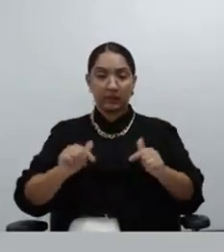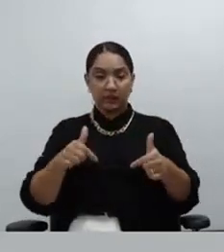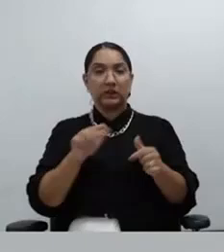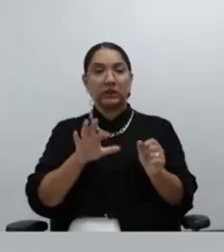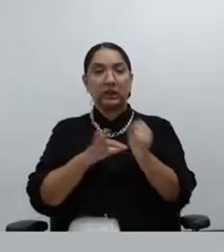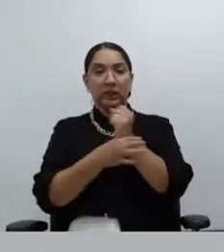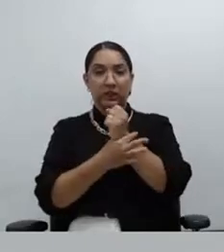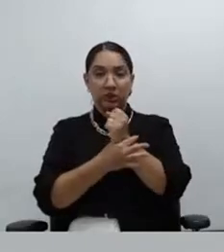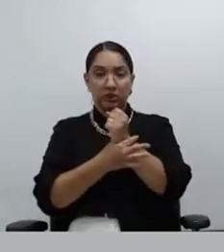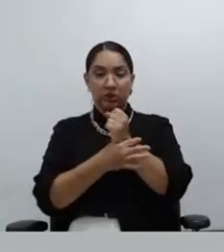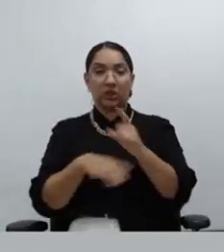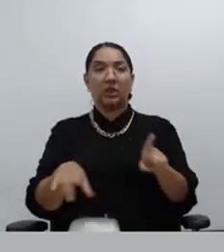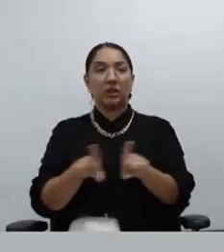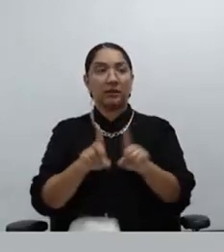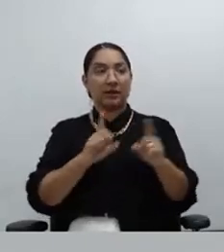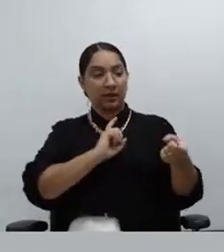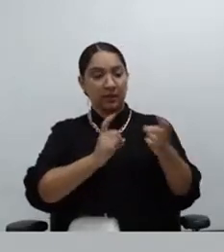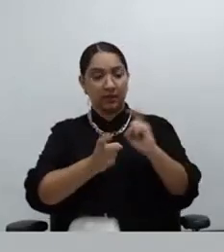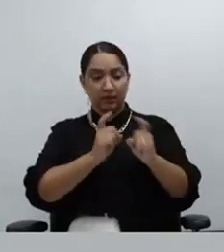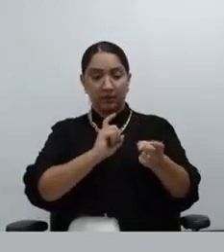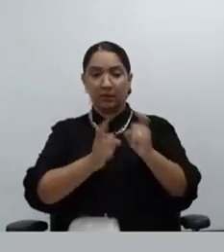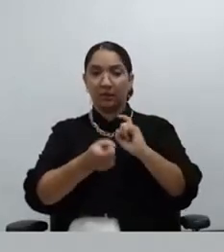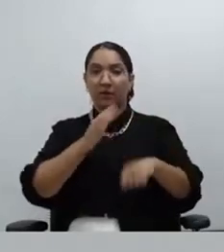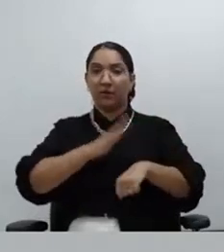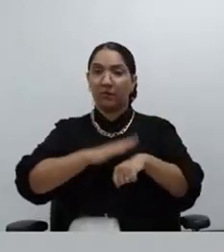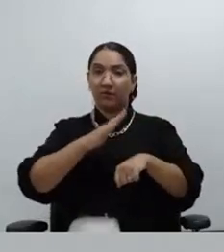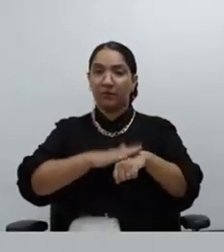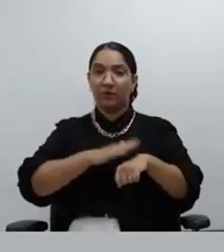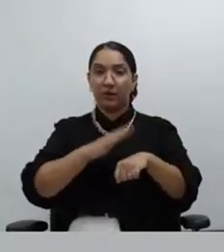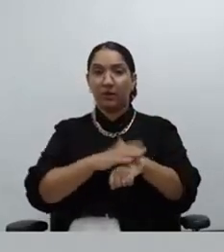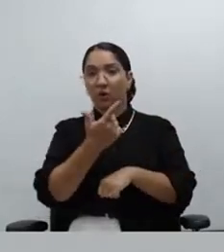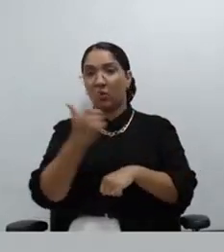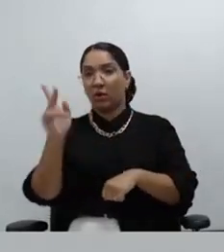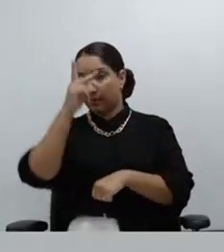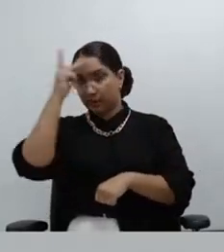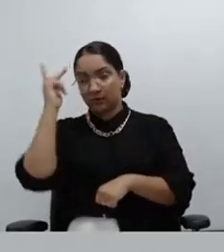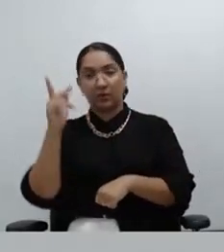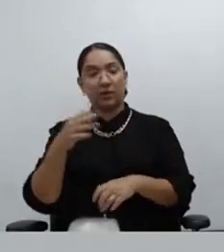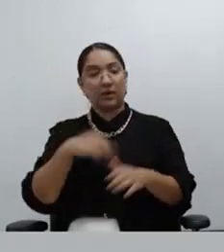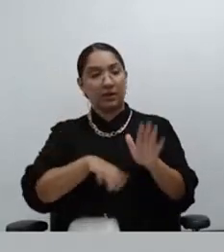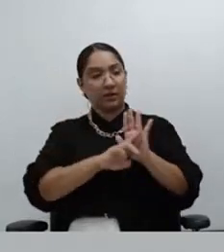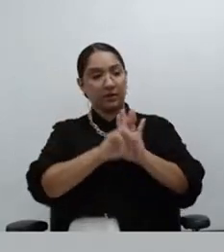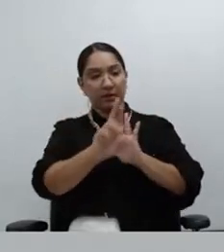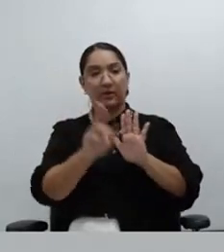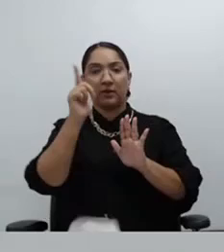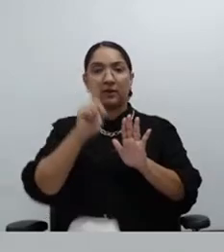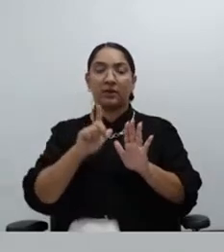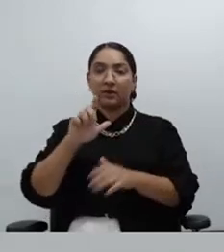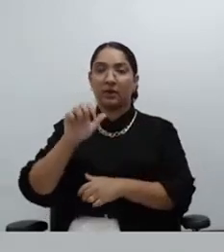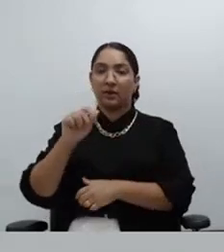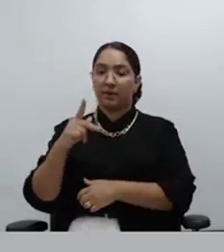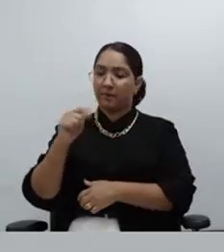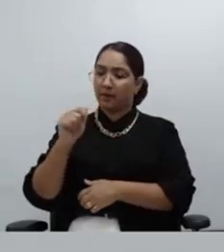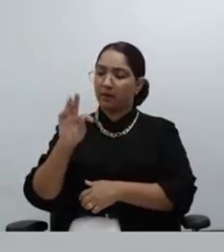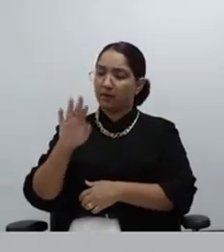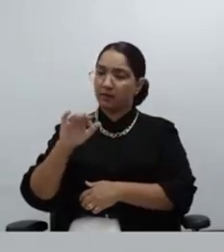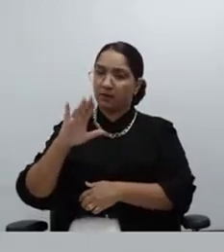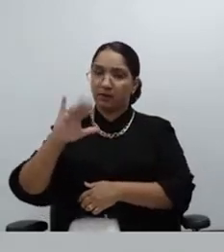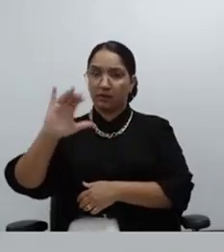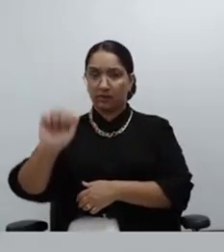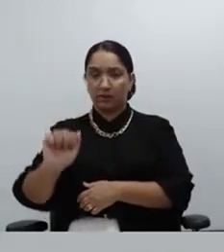garantias, realizou reunião com a excelentíssima corregedora assistente, que hoje está aqui representando a corregedoria, a doutora Patrícia Lucila, e